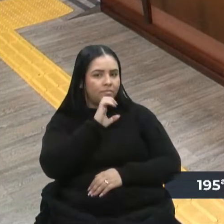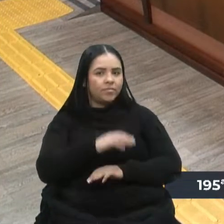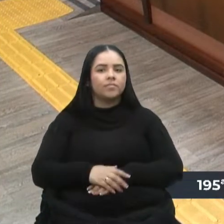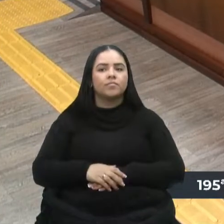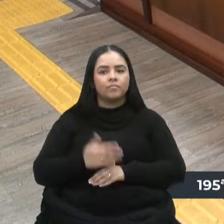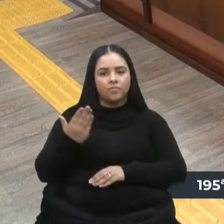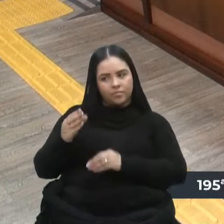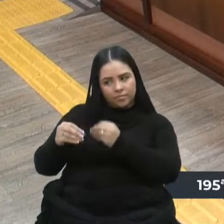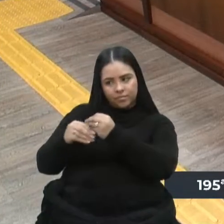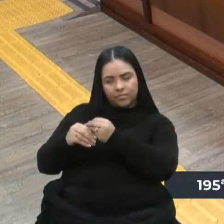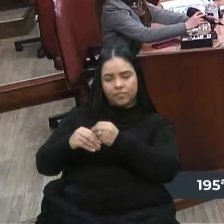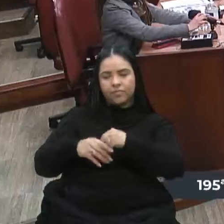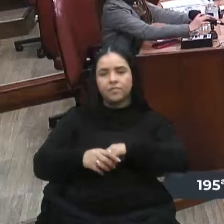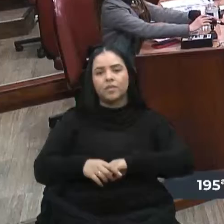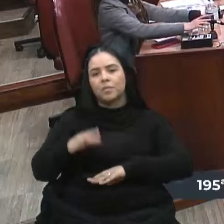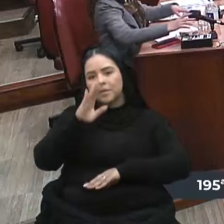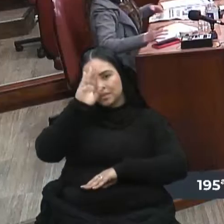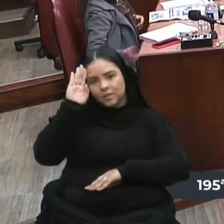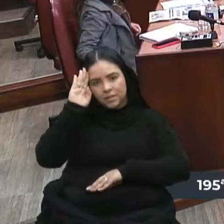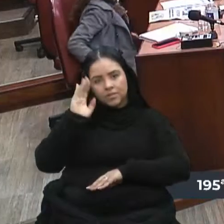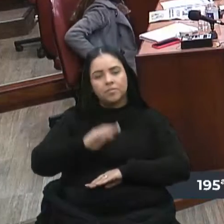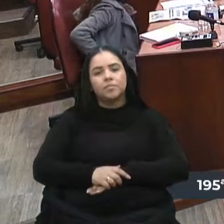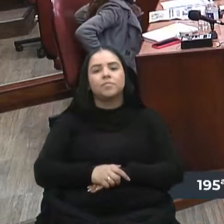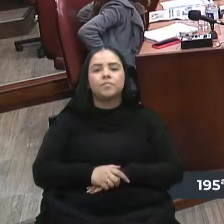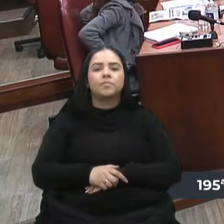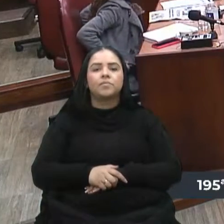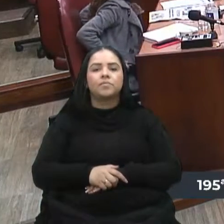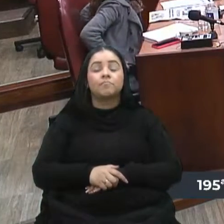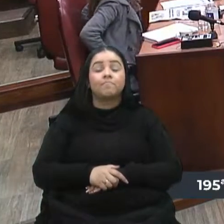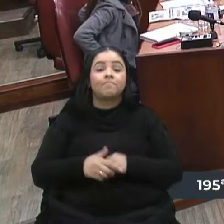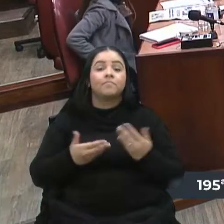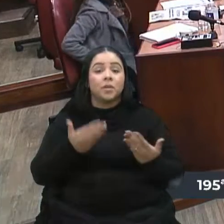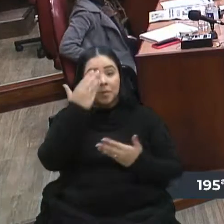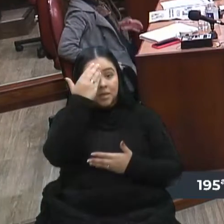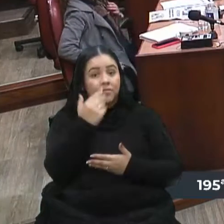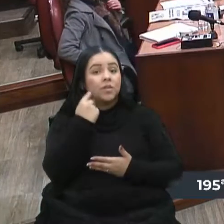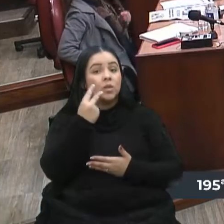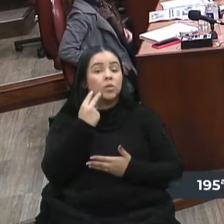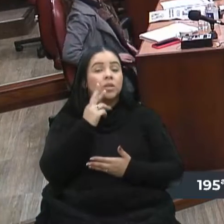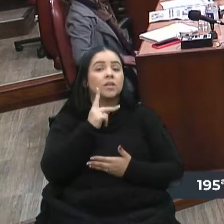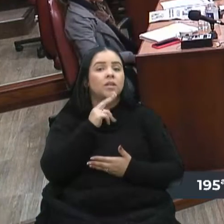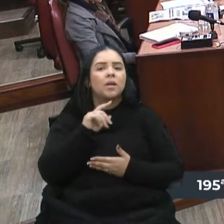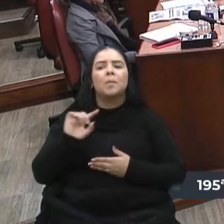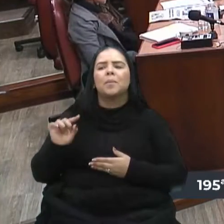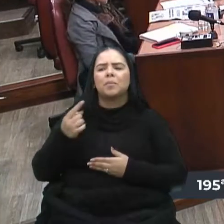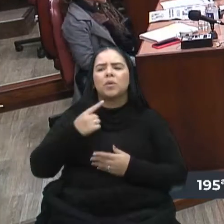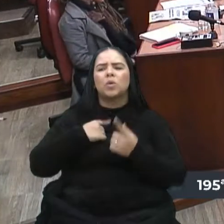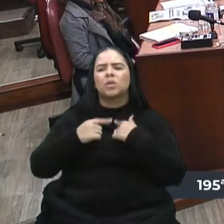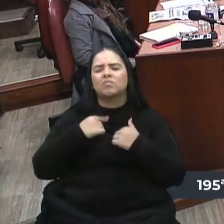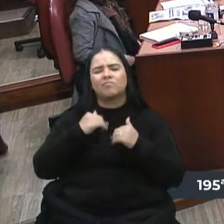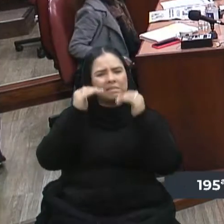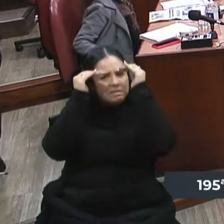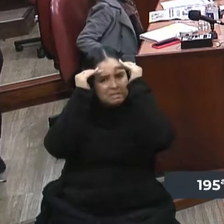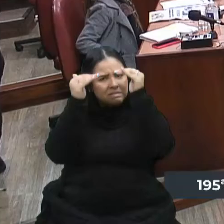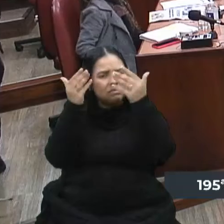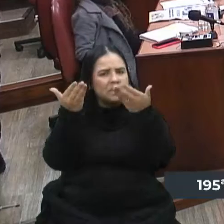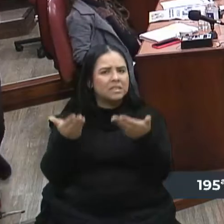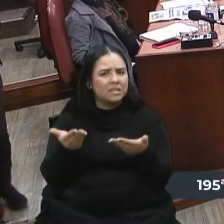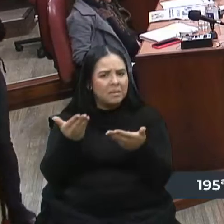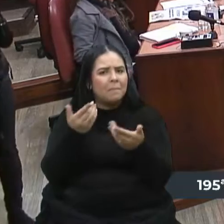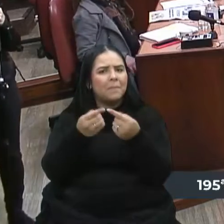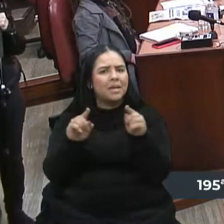vereador Bressan. Obrigado, vereador Renato. Bom, primeiro eu gostaria do seguinte, vereador Renato, com todo o respeito, mas o senhor